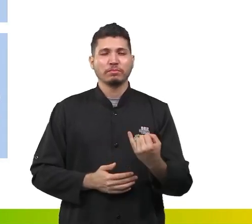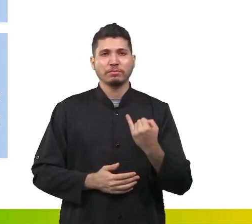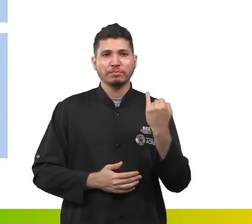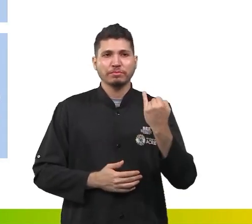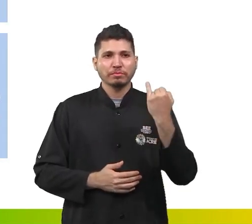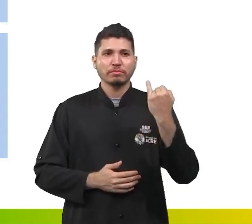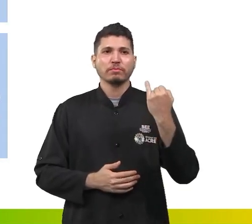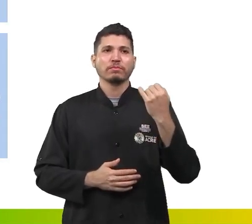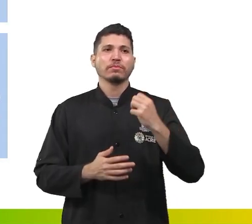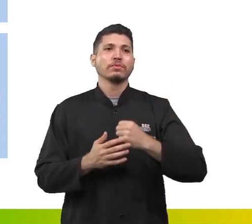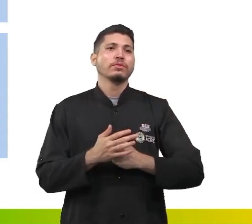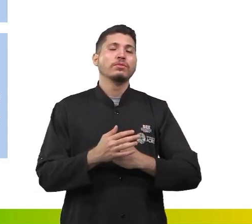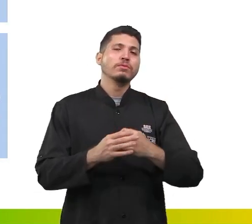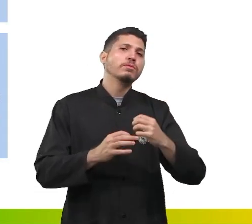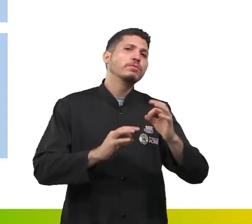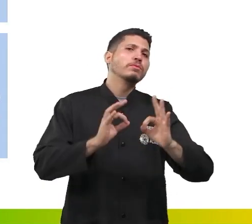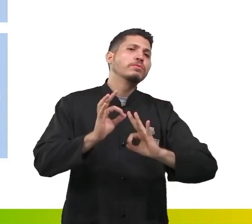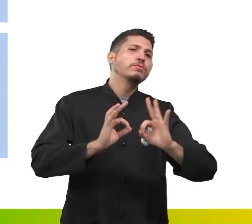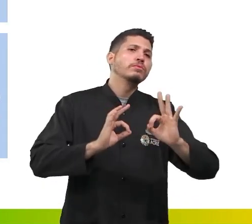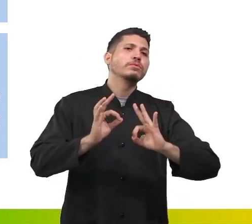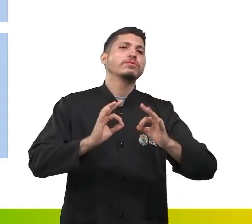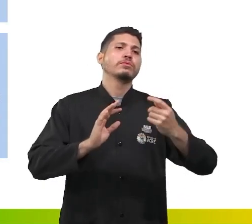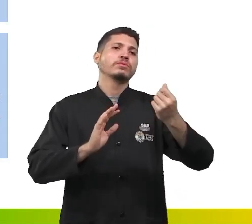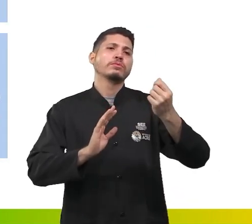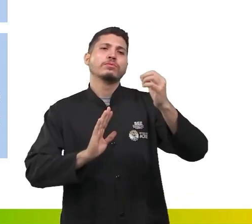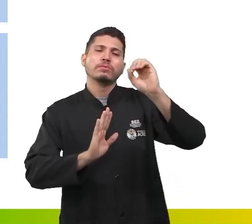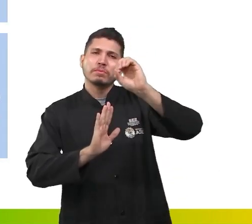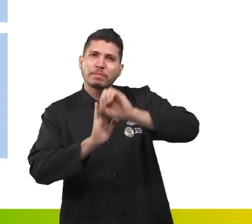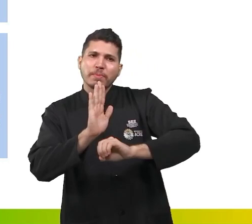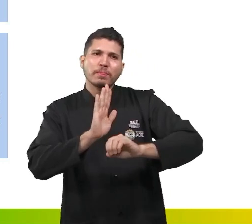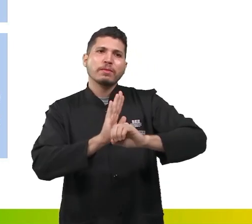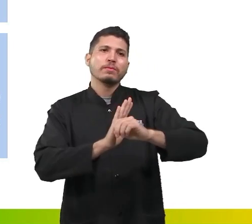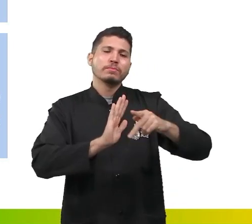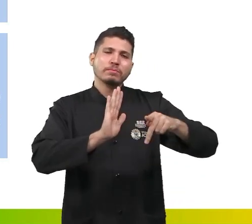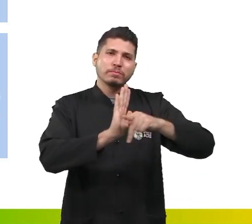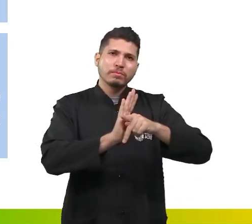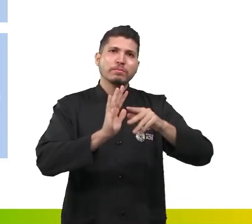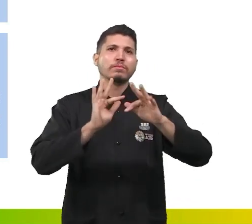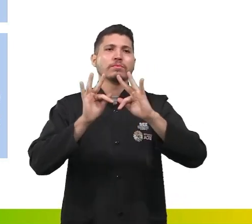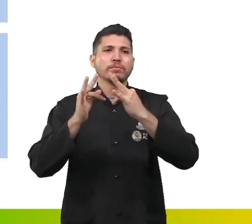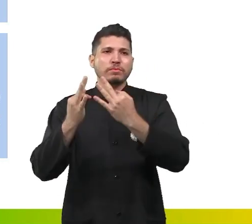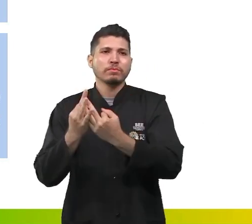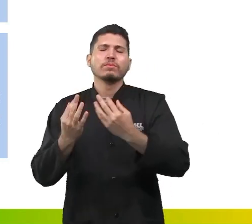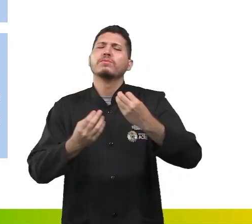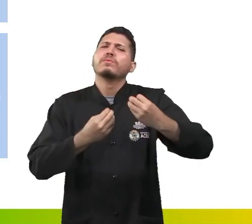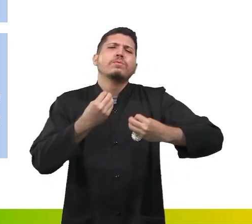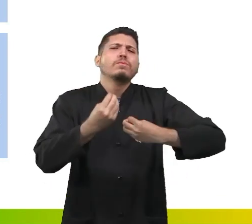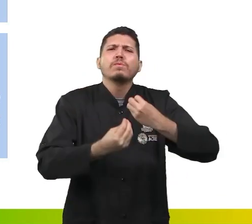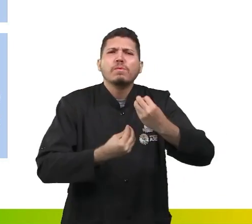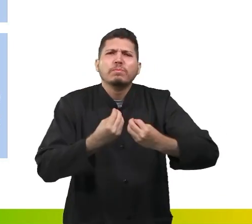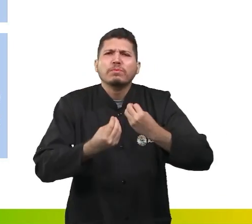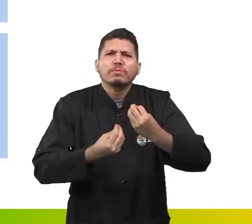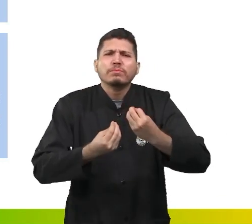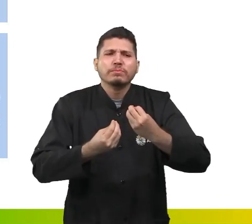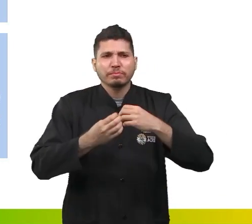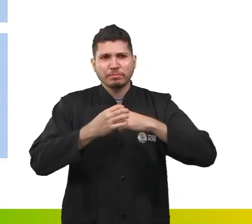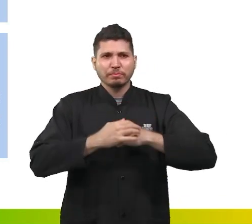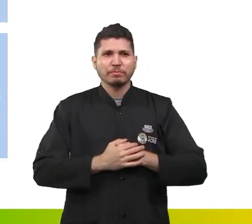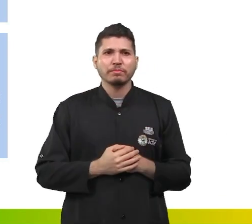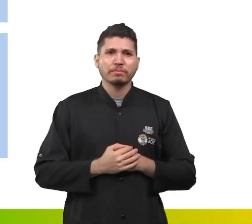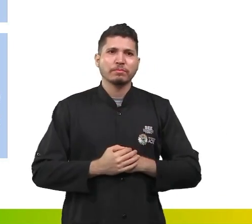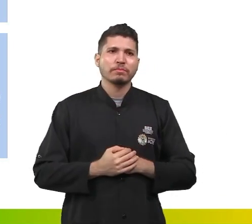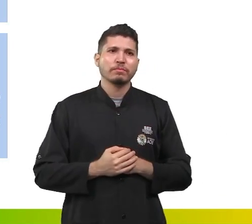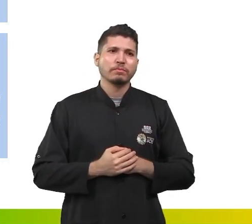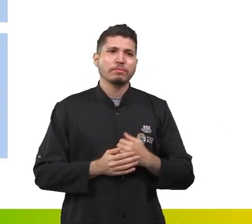E como organizar esse orçamento pessoal e familiar? Primeiro, decidir como